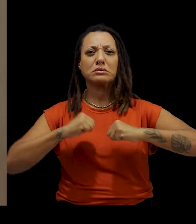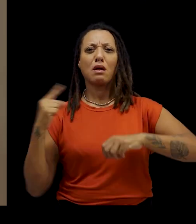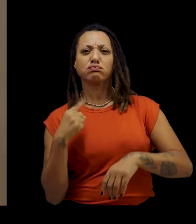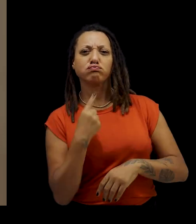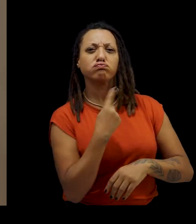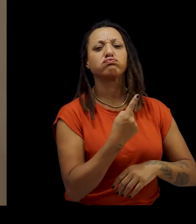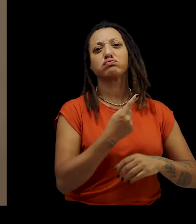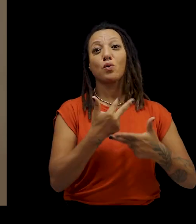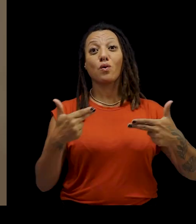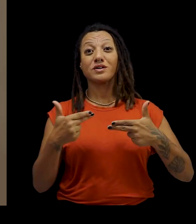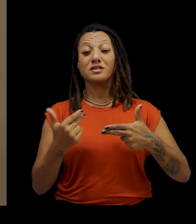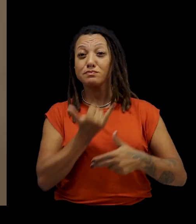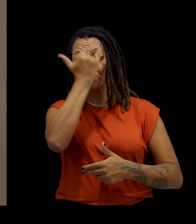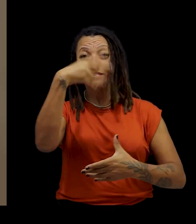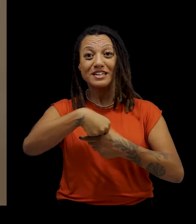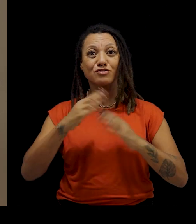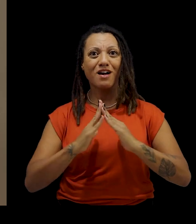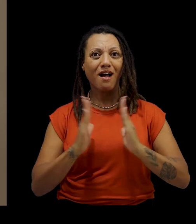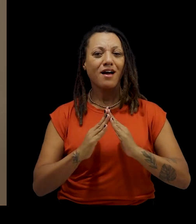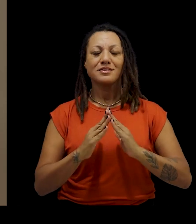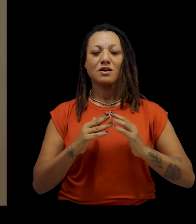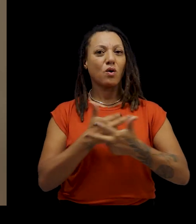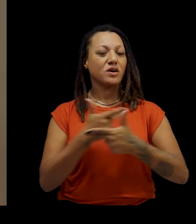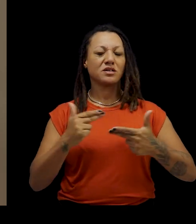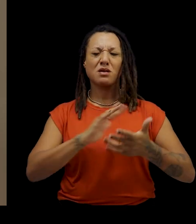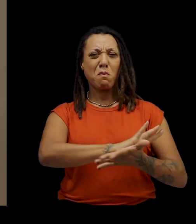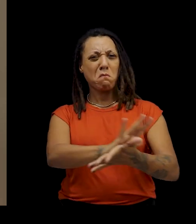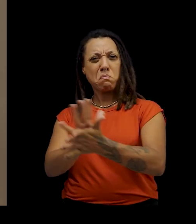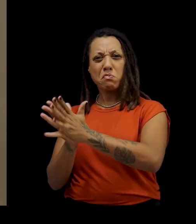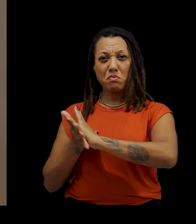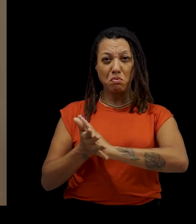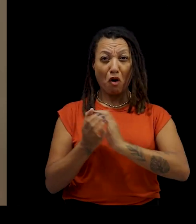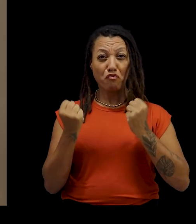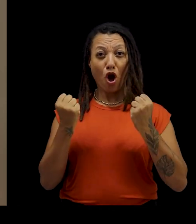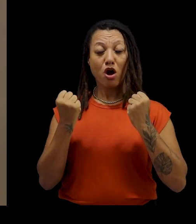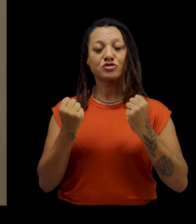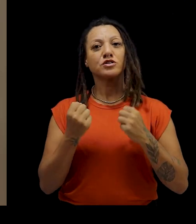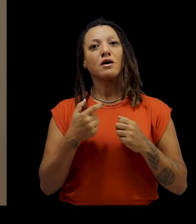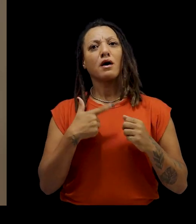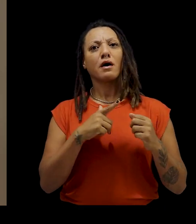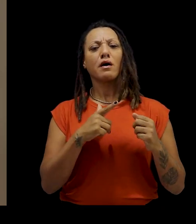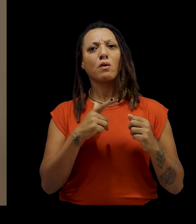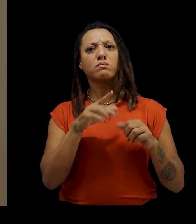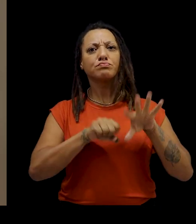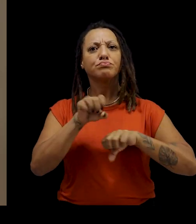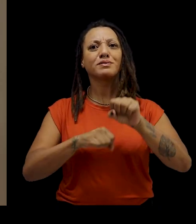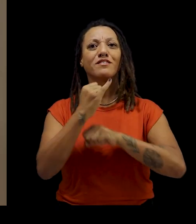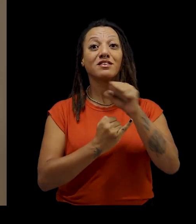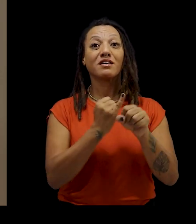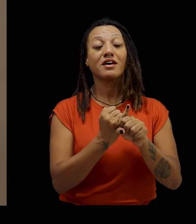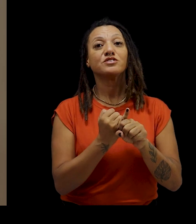tsunamis, terremotos, até incêndios domésticos que se tornavam algo maior, e como que